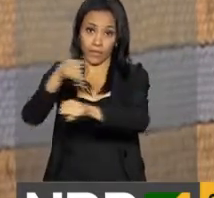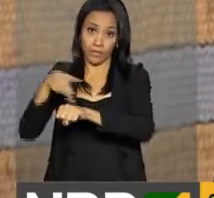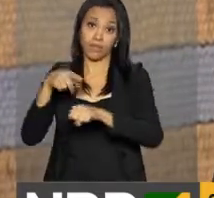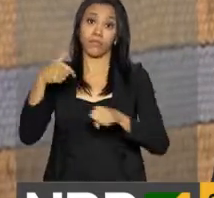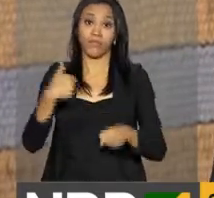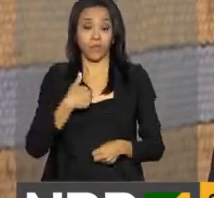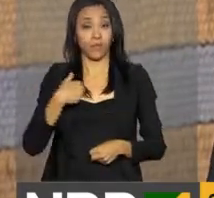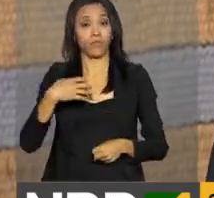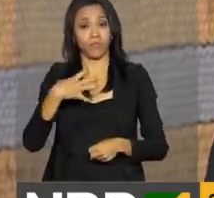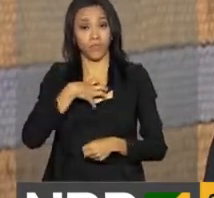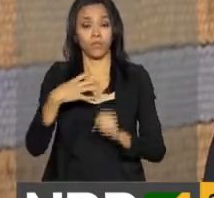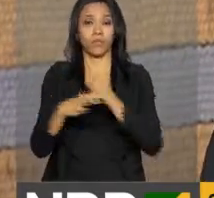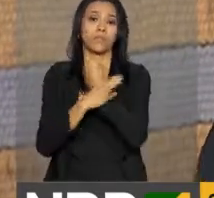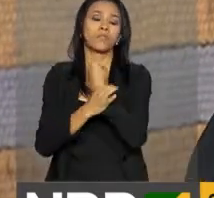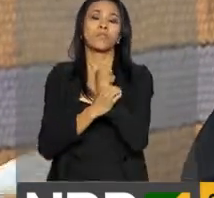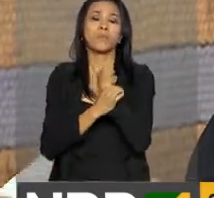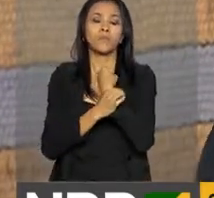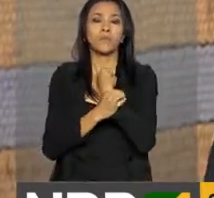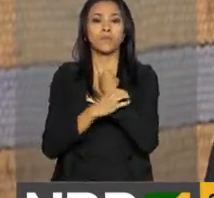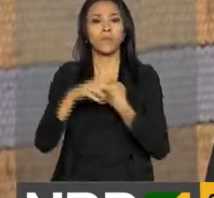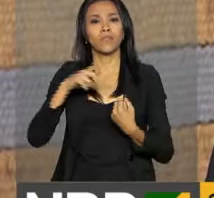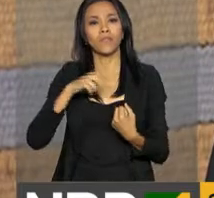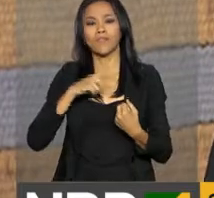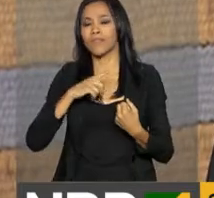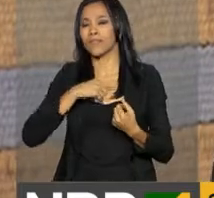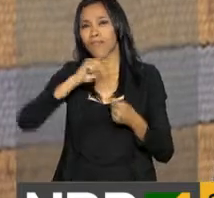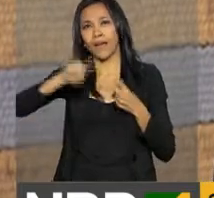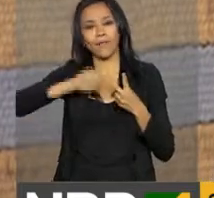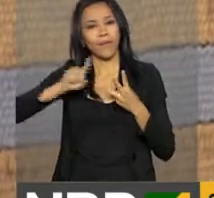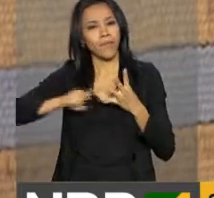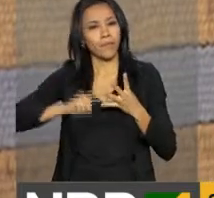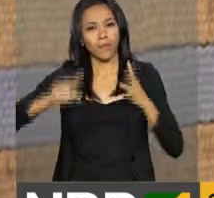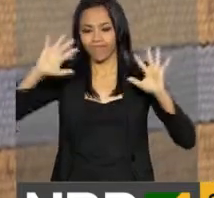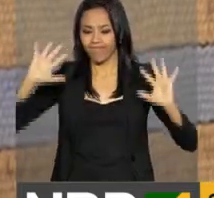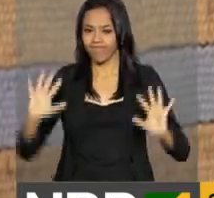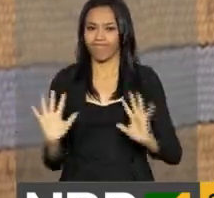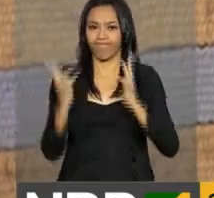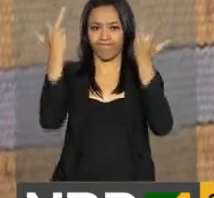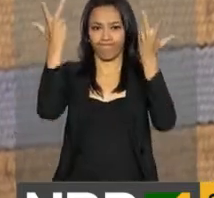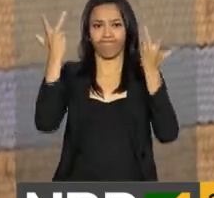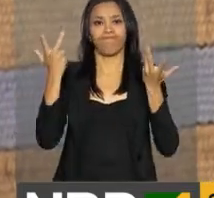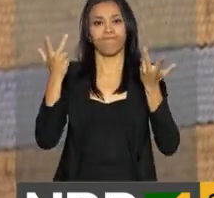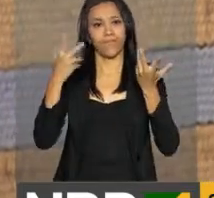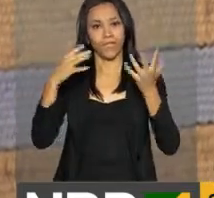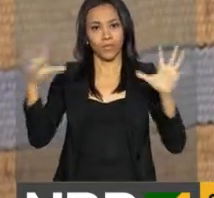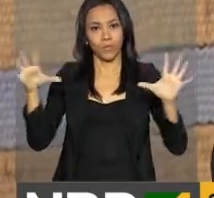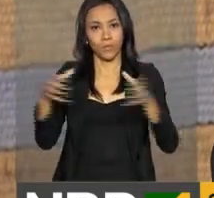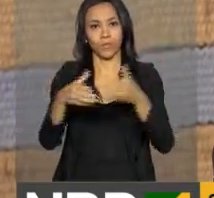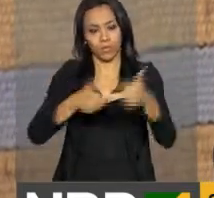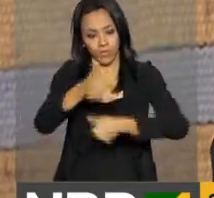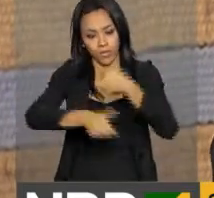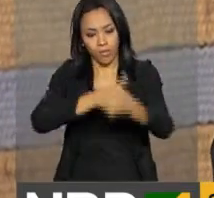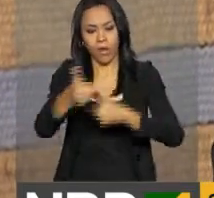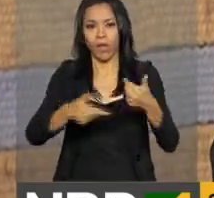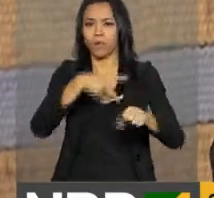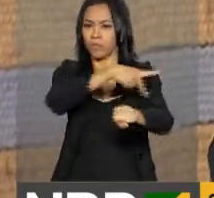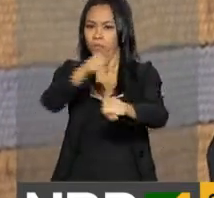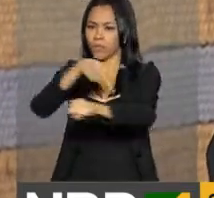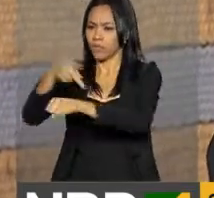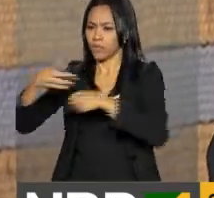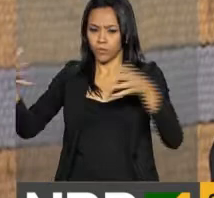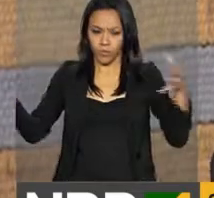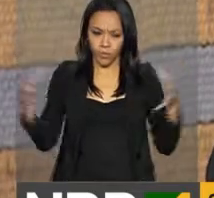estou seguro, temos razão de sobra para comemorar esta nossa obra comum. Juntos, ministro